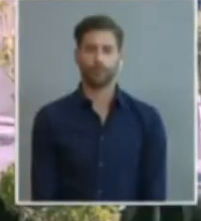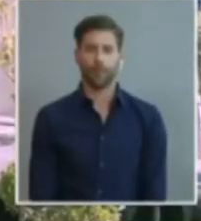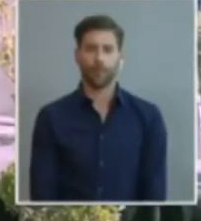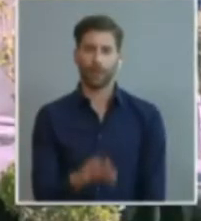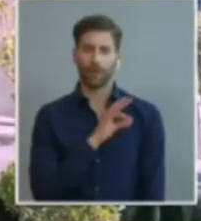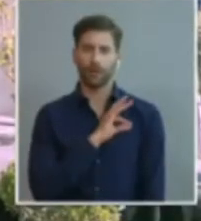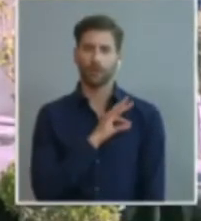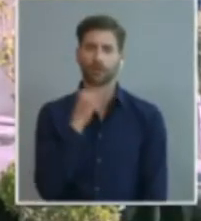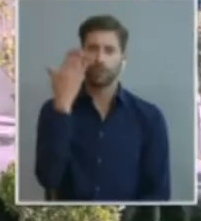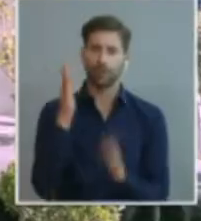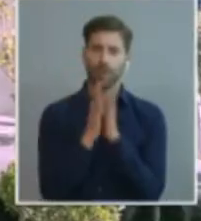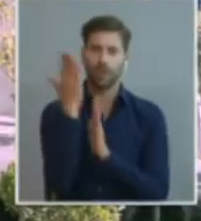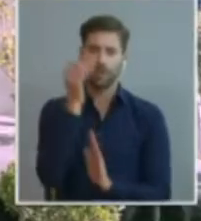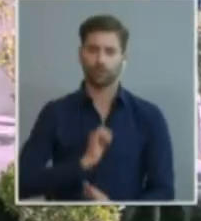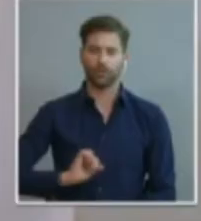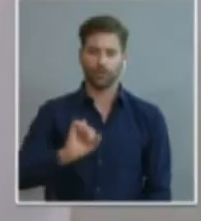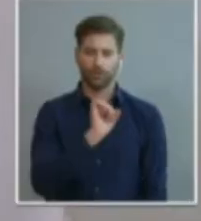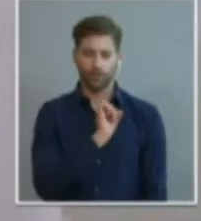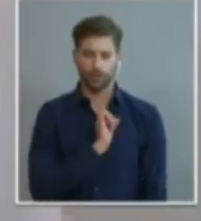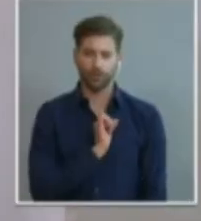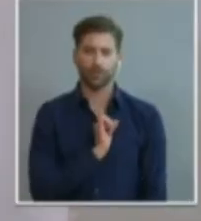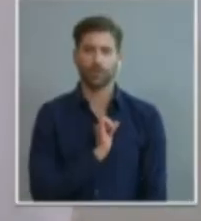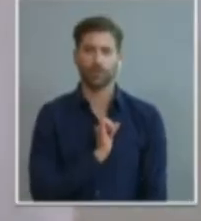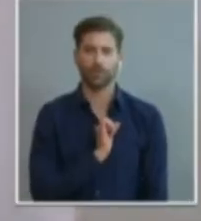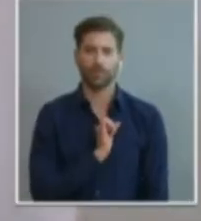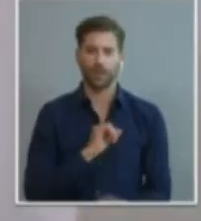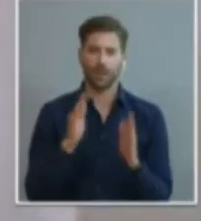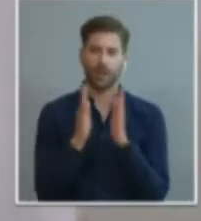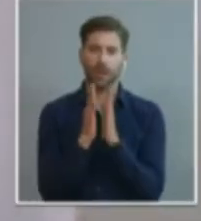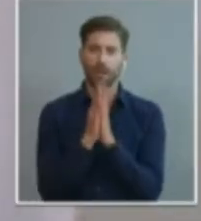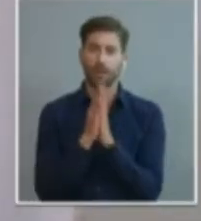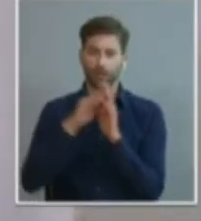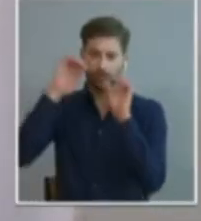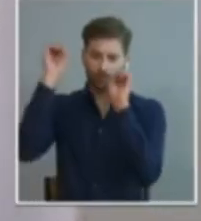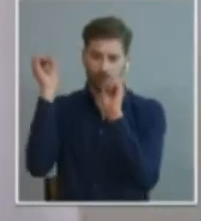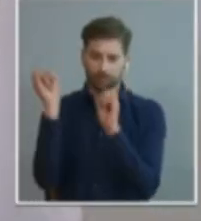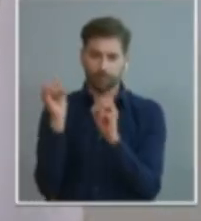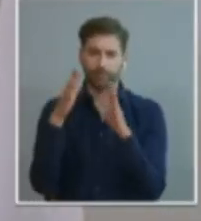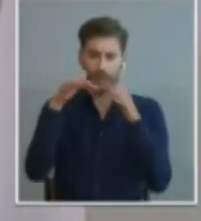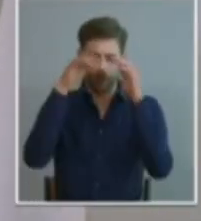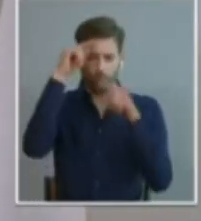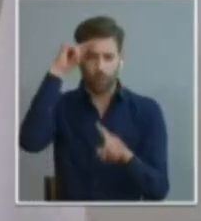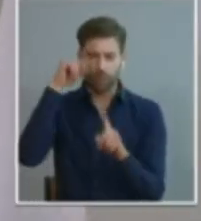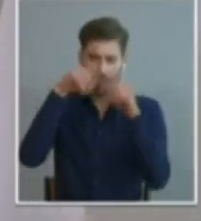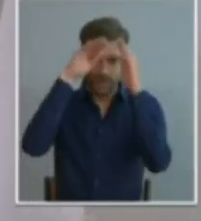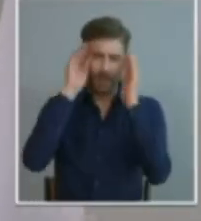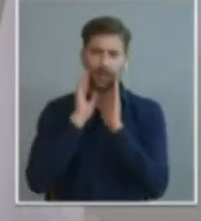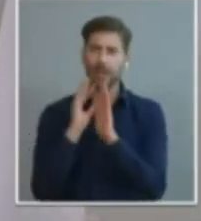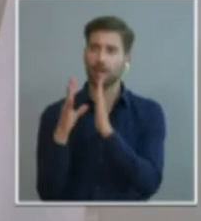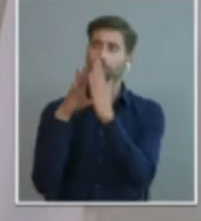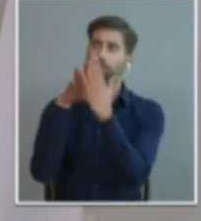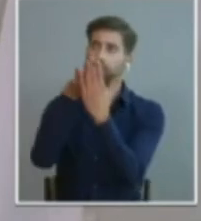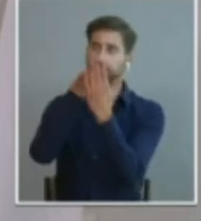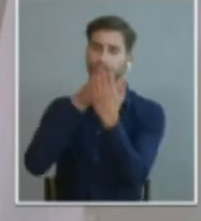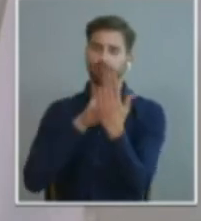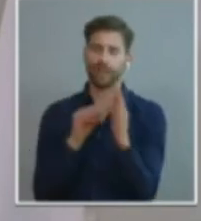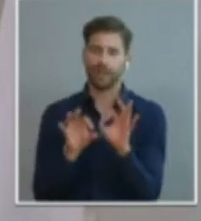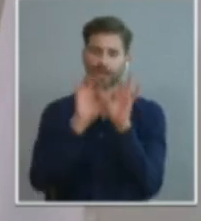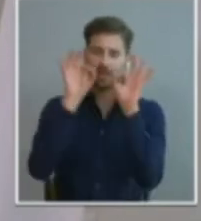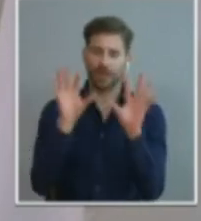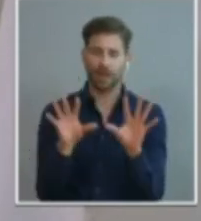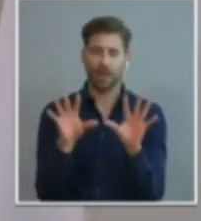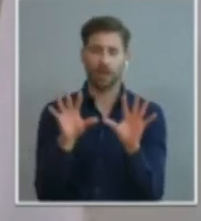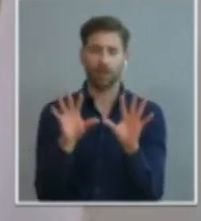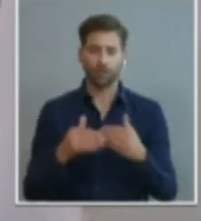Senhor nosso Deus, dai à Igreja a graça de imitar a Rainha do Céu, que deu ao mundo o vosso